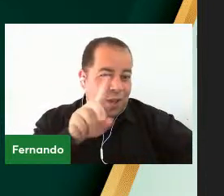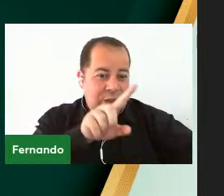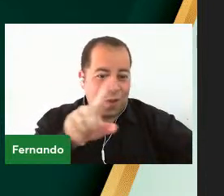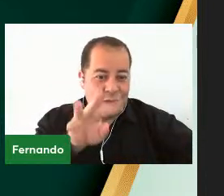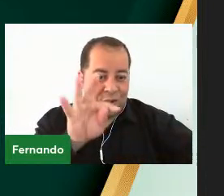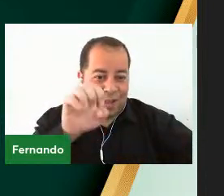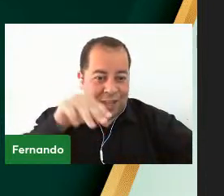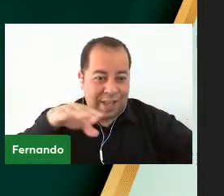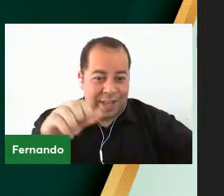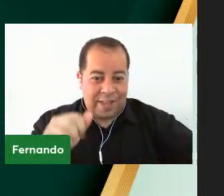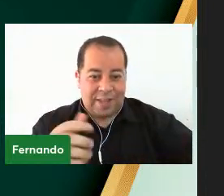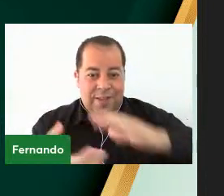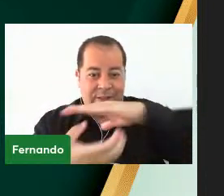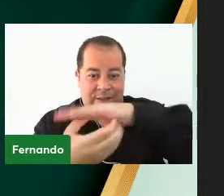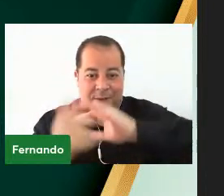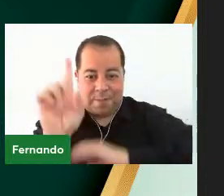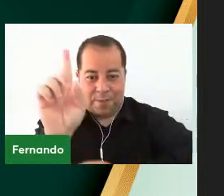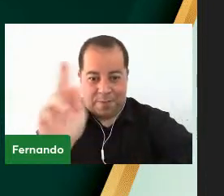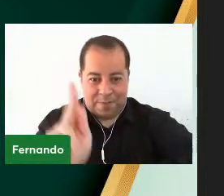do campus de Dom Pedrito.